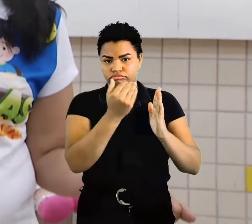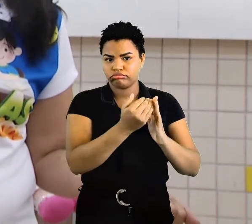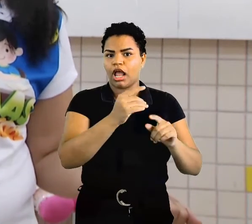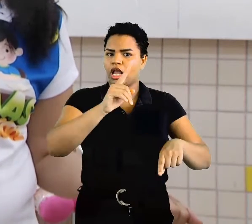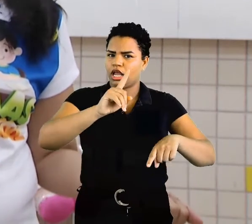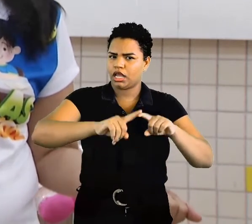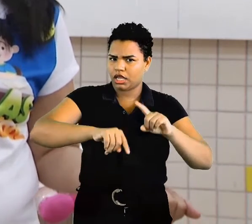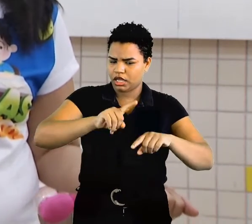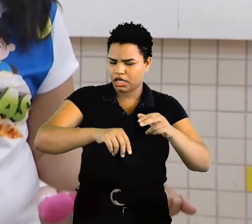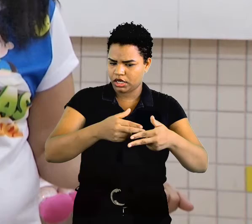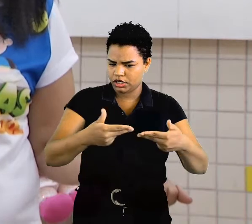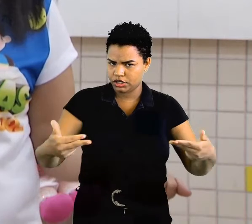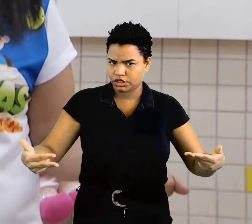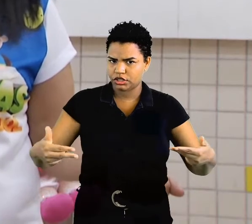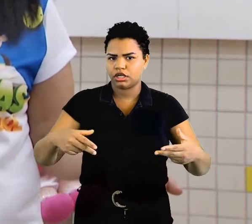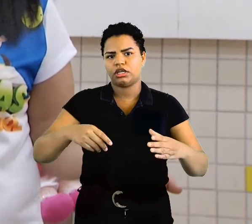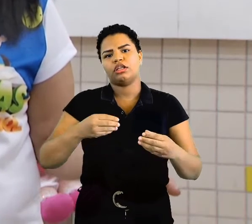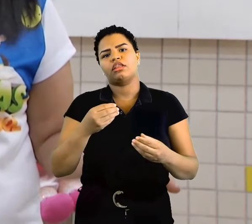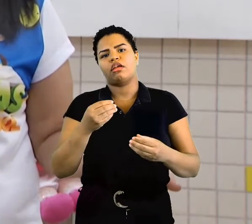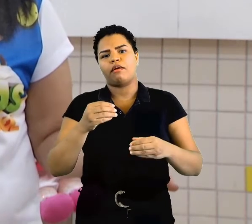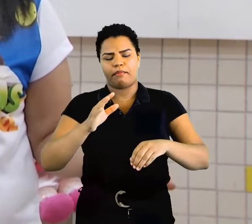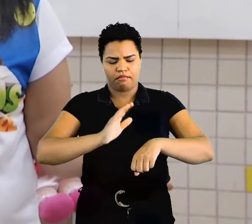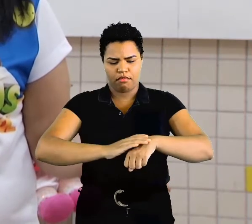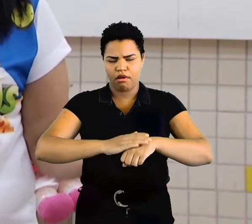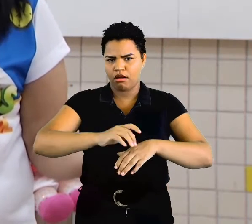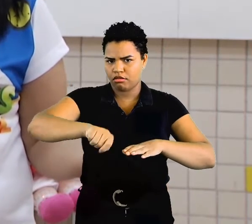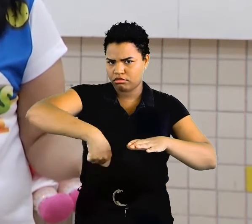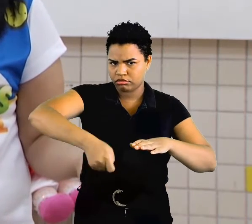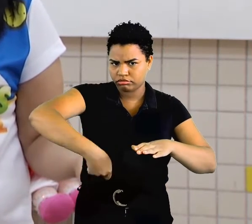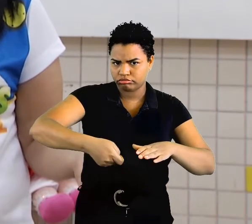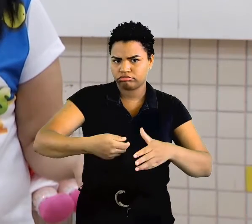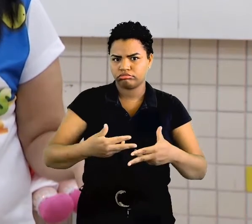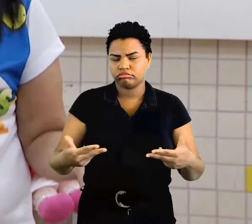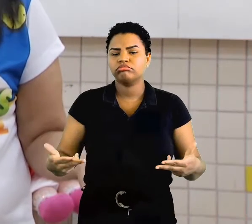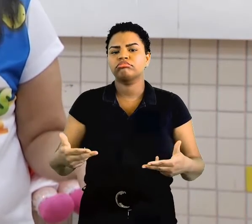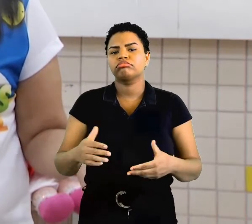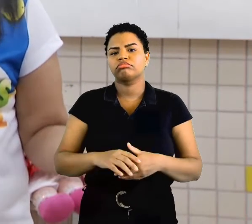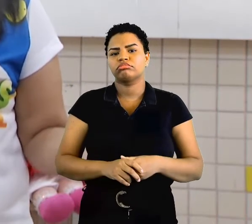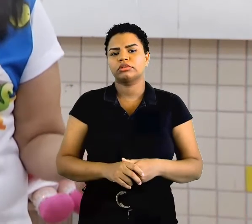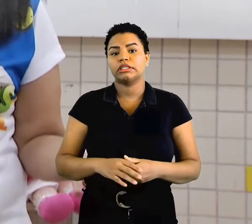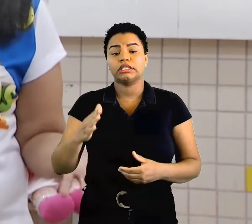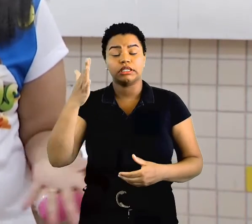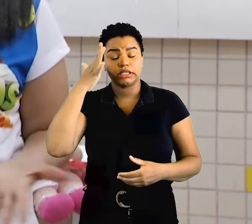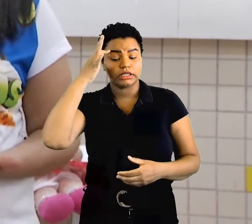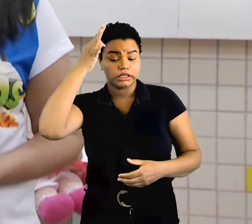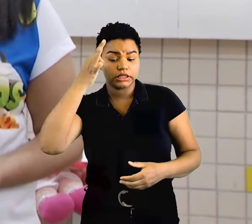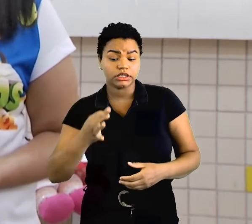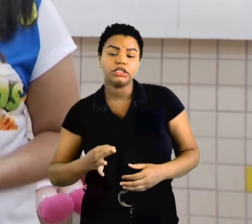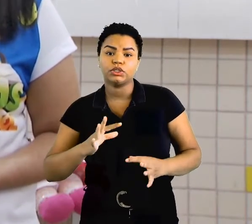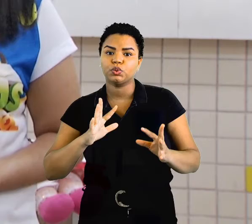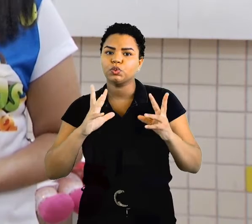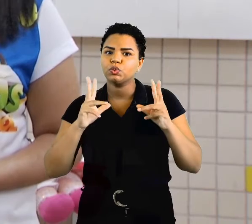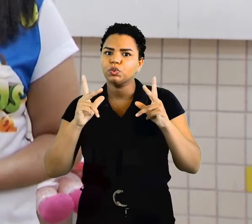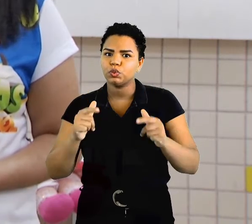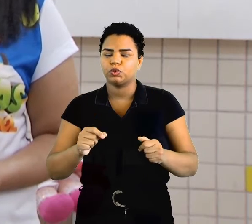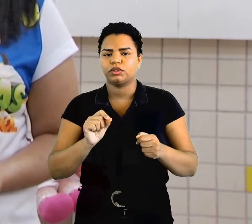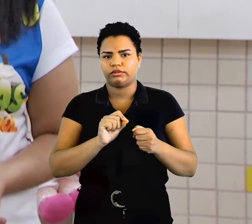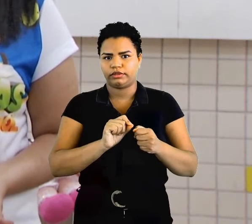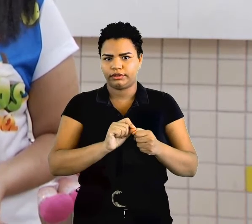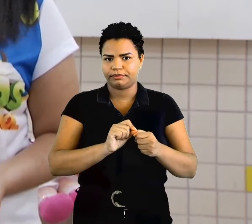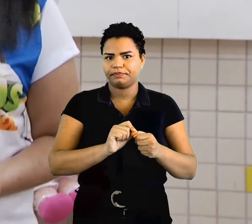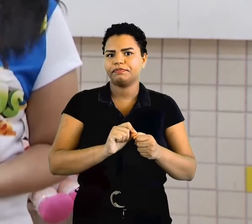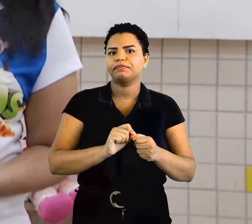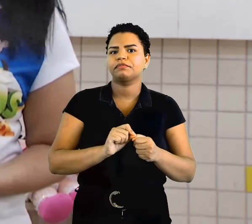a parte do modo de preparo e depois compreender tudo que você está falando. E se fôssemos escolher outras